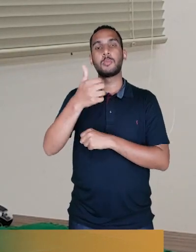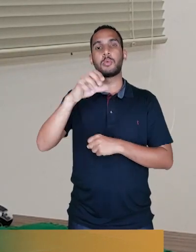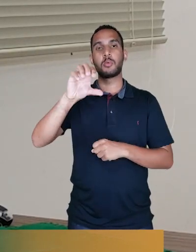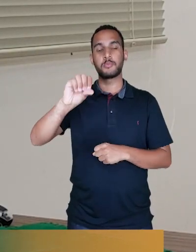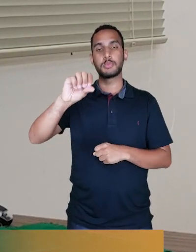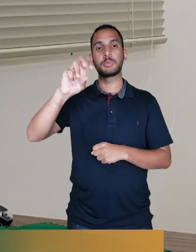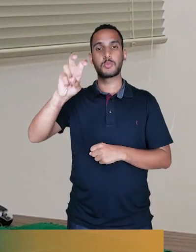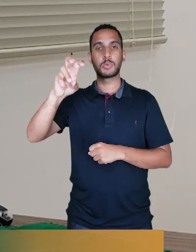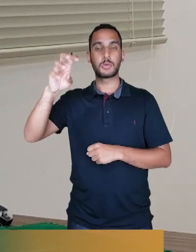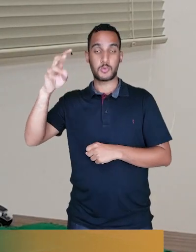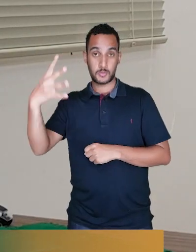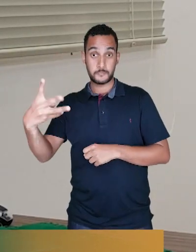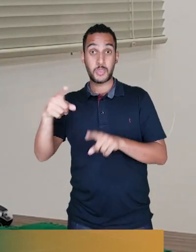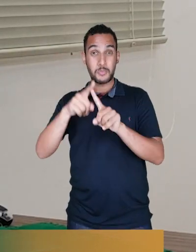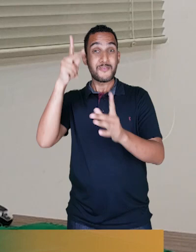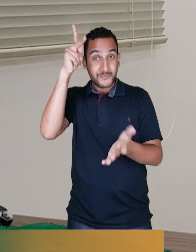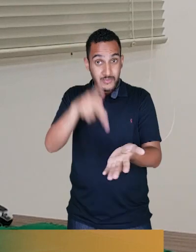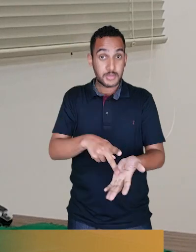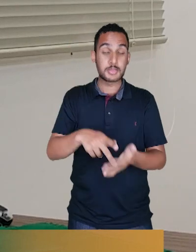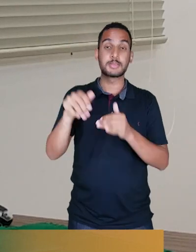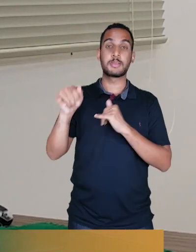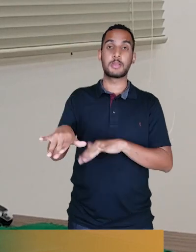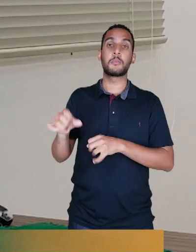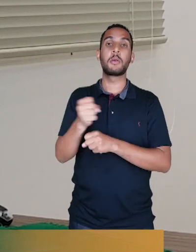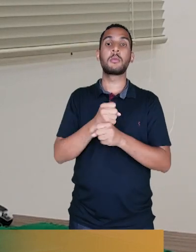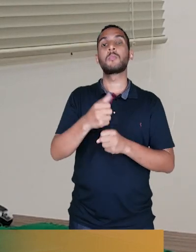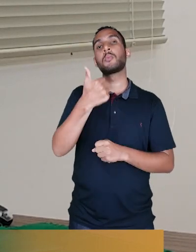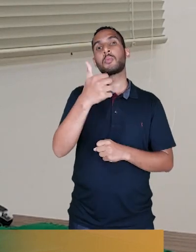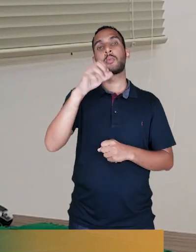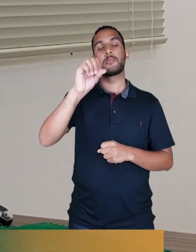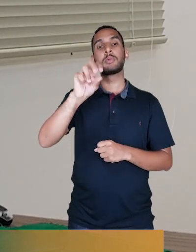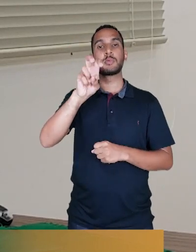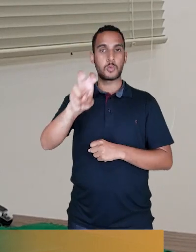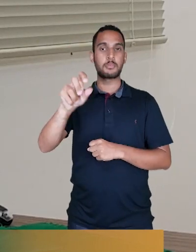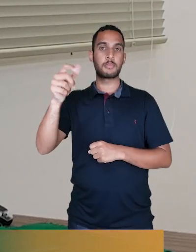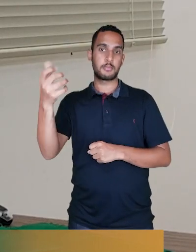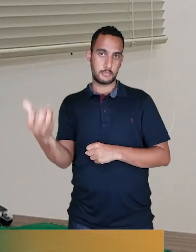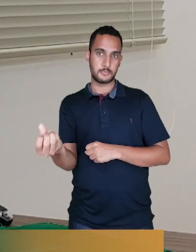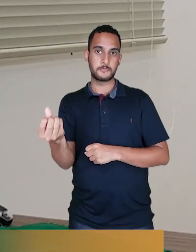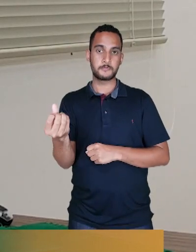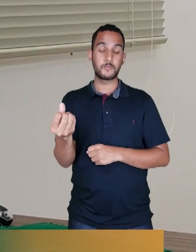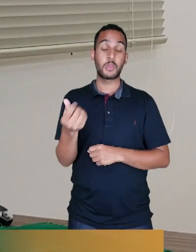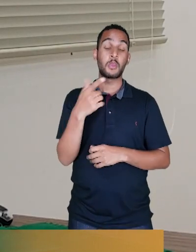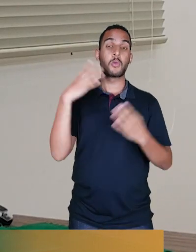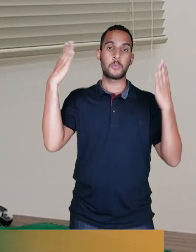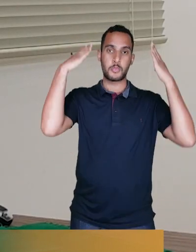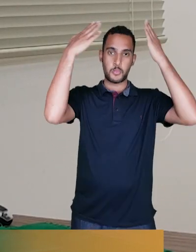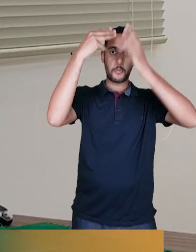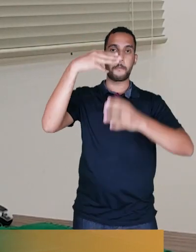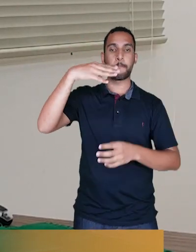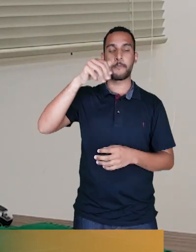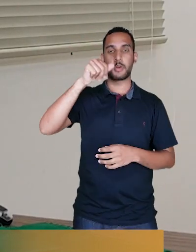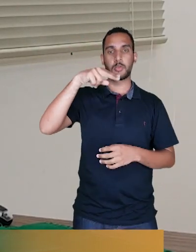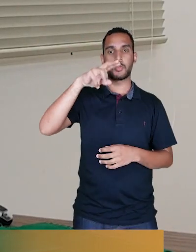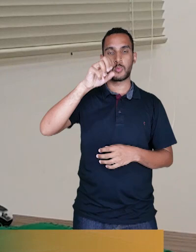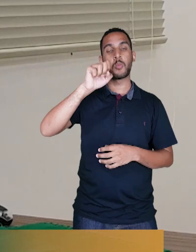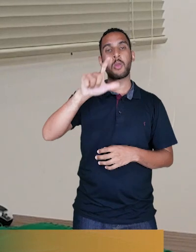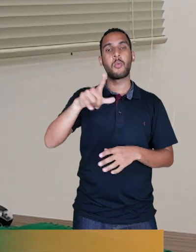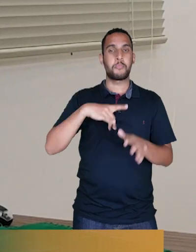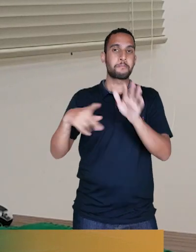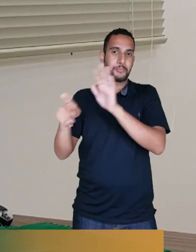o decreto mas oficialmente em setembro de 1956 o dom emanuel